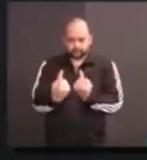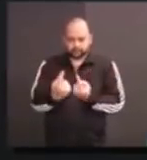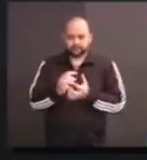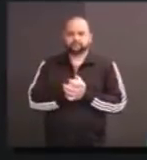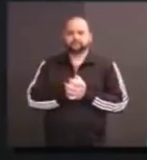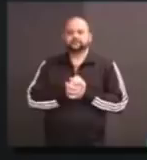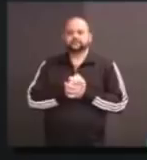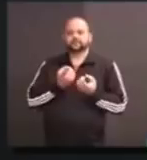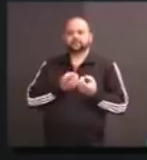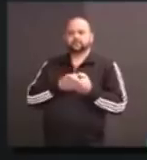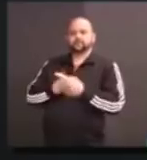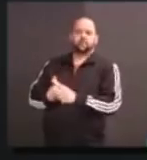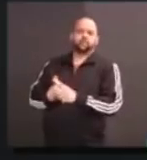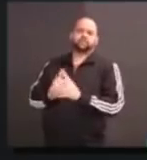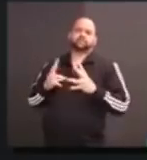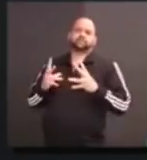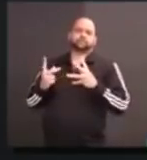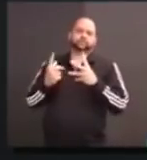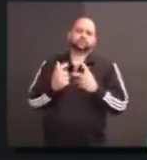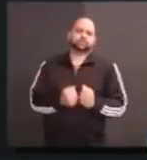Contrariando tudo,